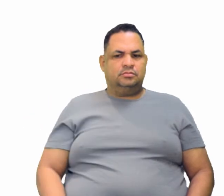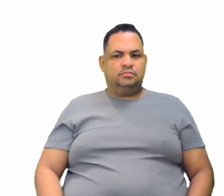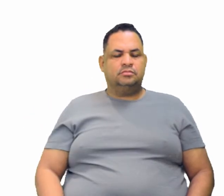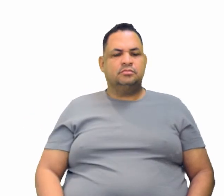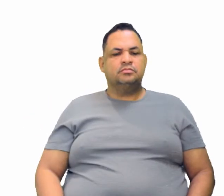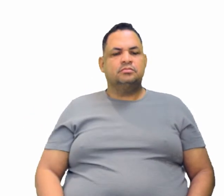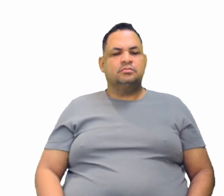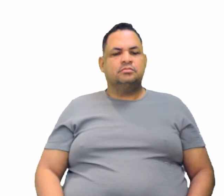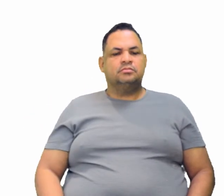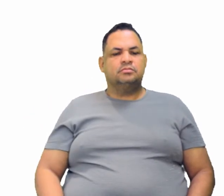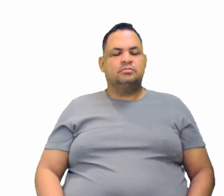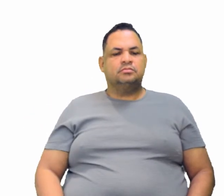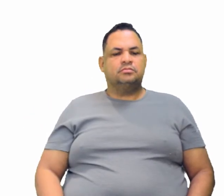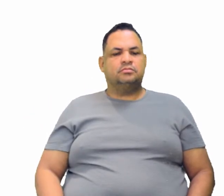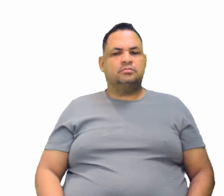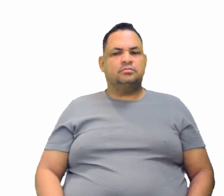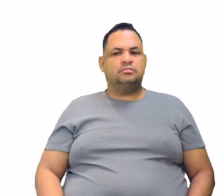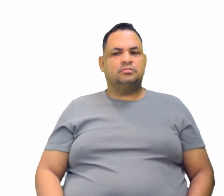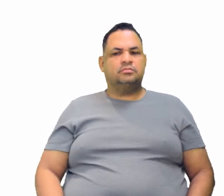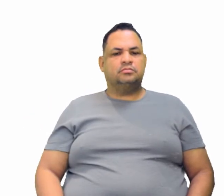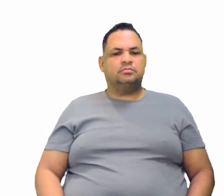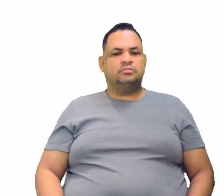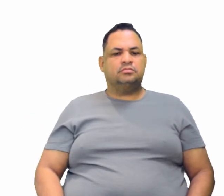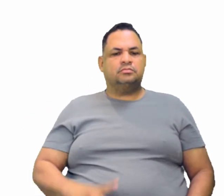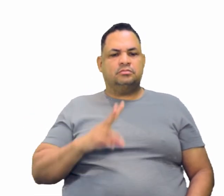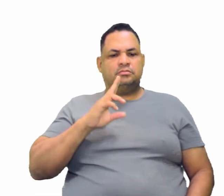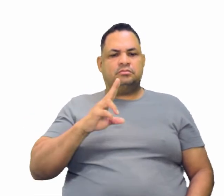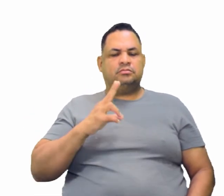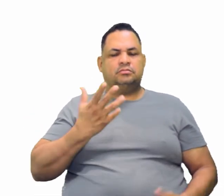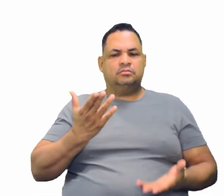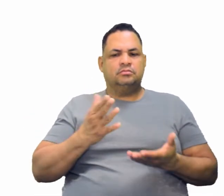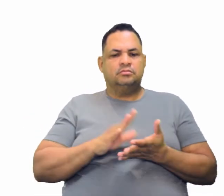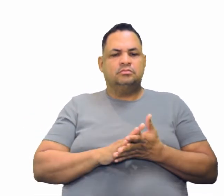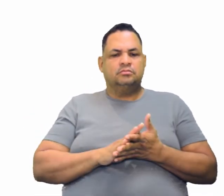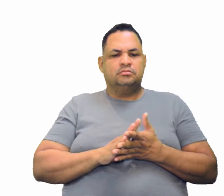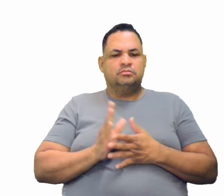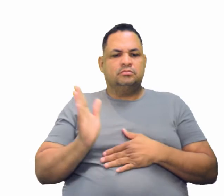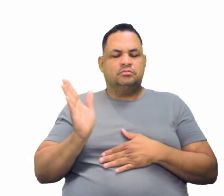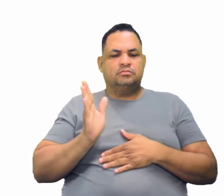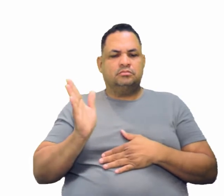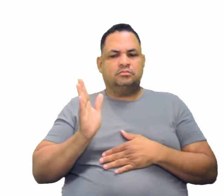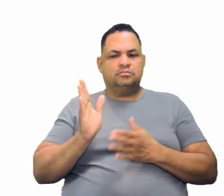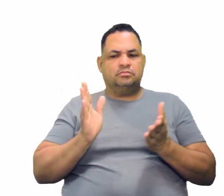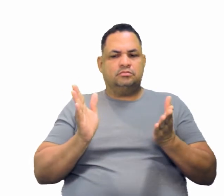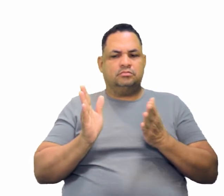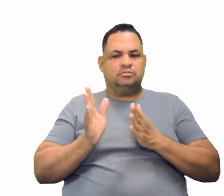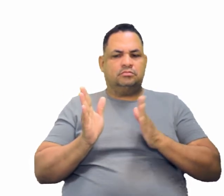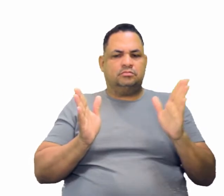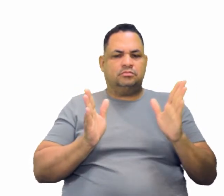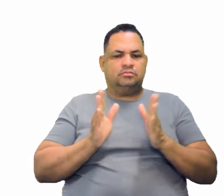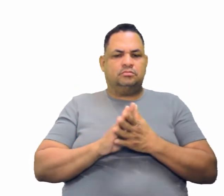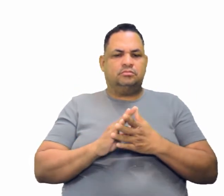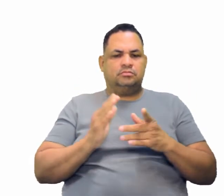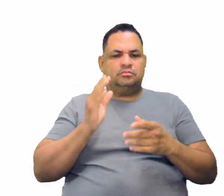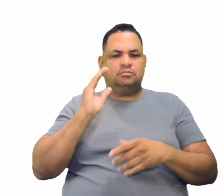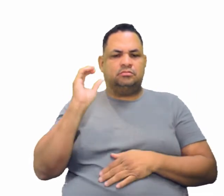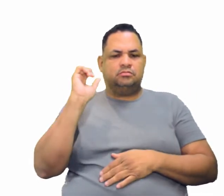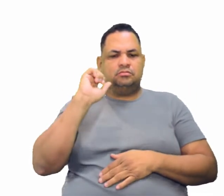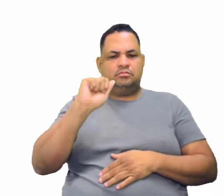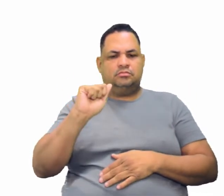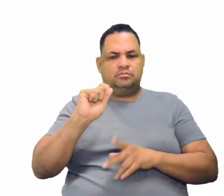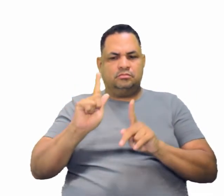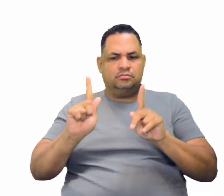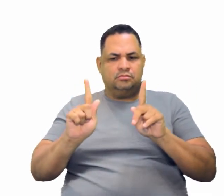é o peso, belezinha? E é o mesmo sentido aqui, direção da aceleração da gravidade,